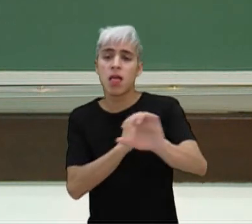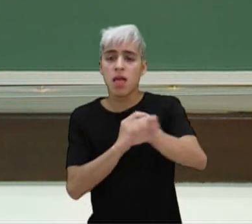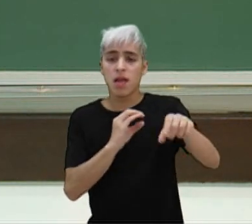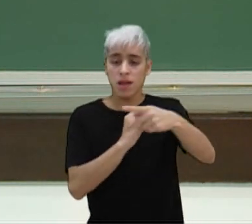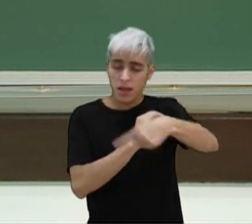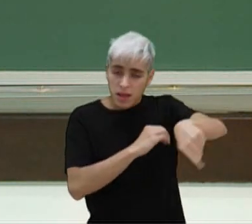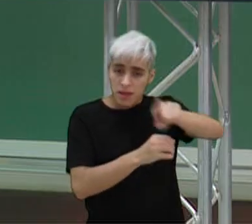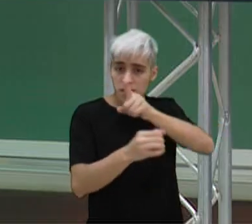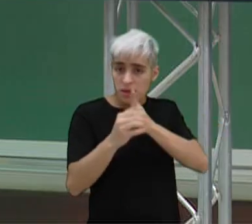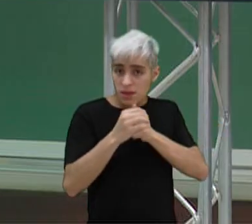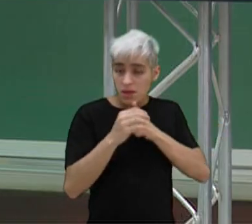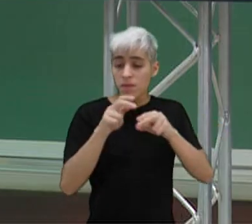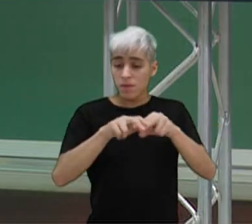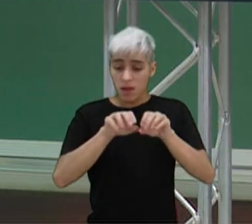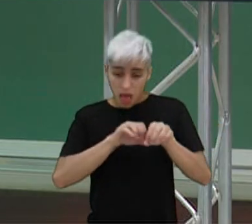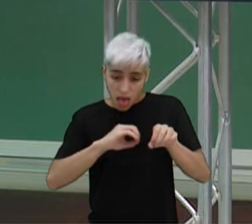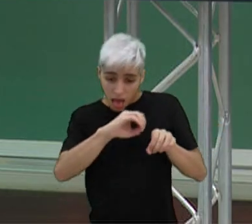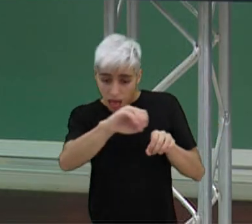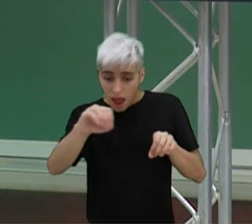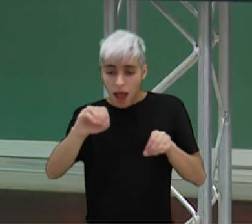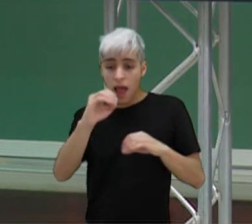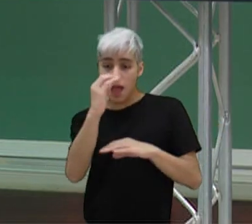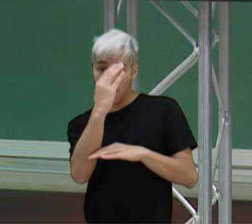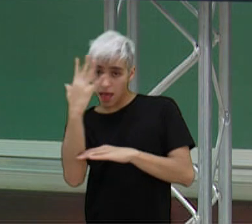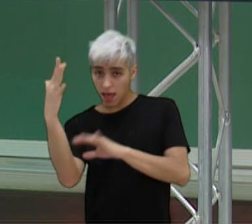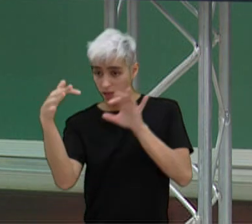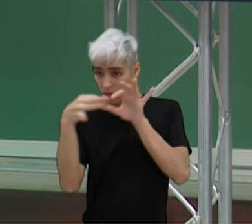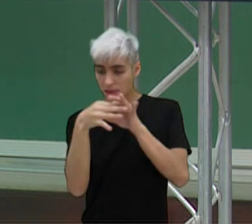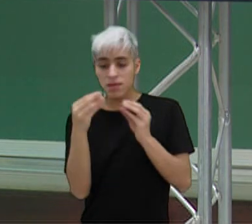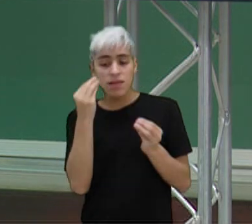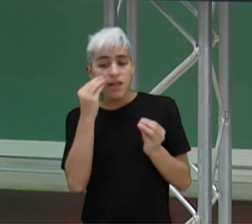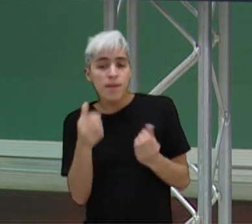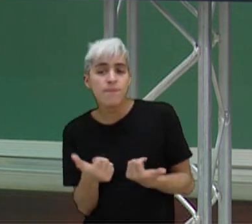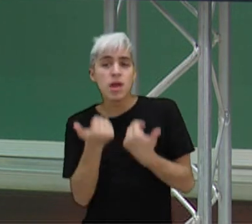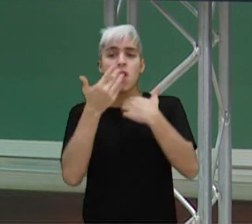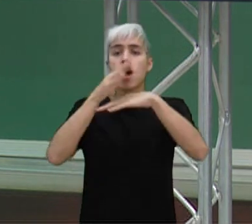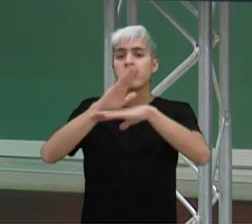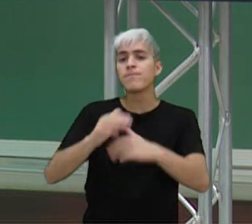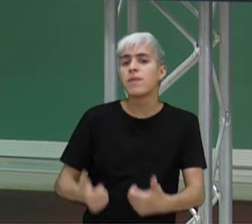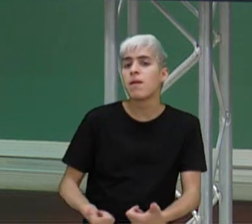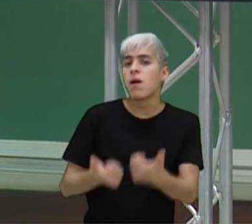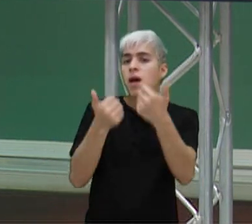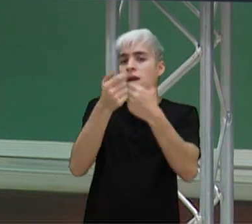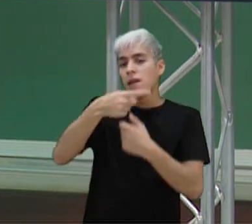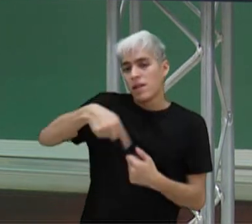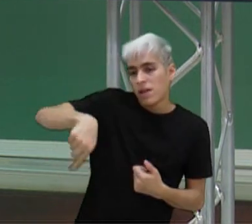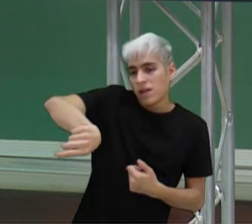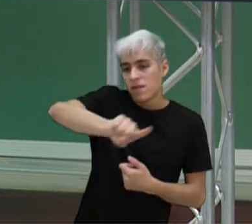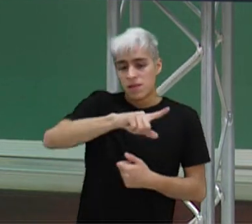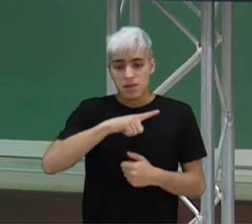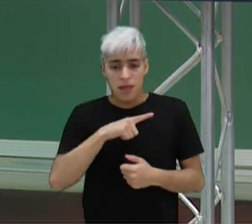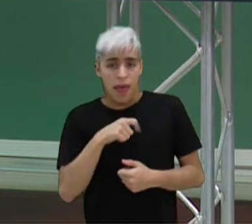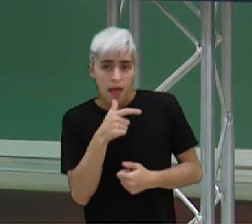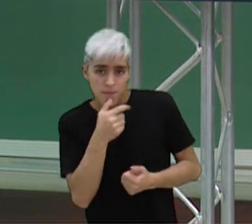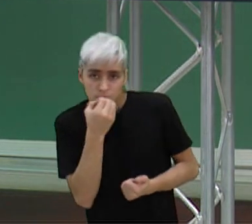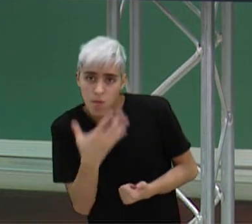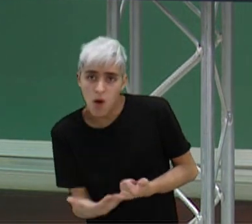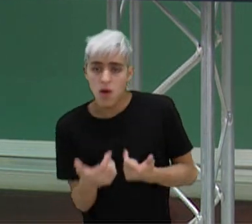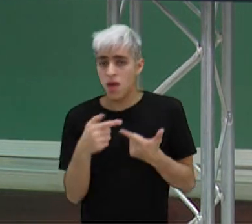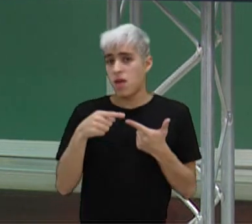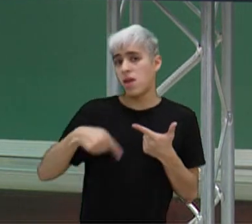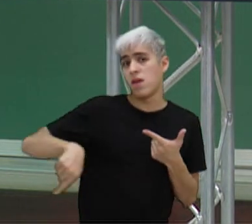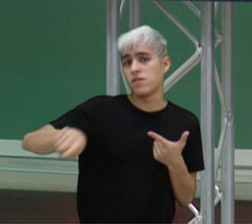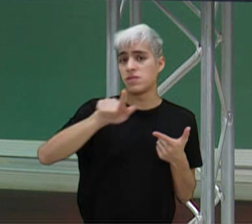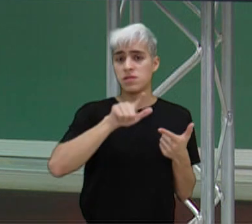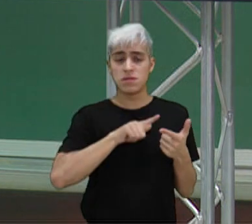saneamento ambiental ele vem para tentar melhorar essas condições, né? Para que você tenha lá uma água boa, para que você